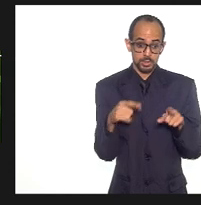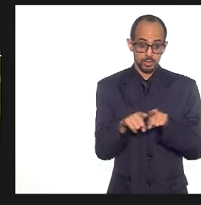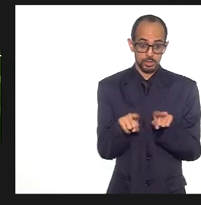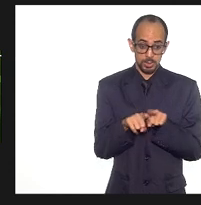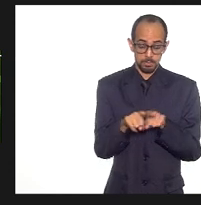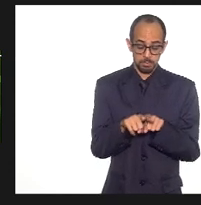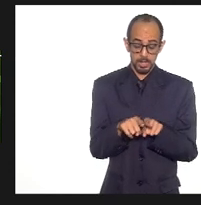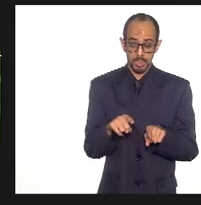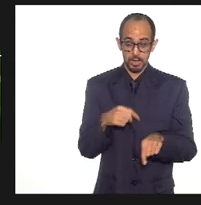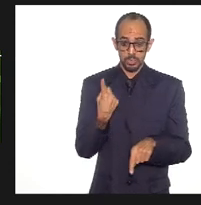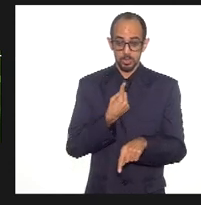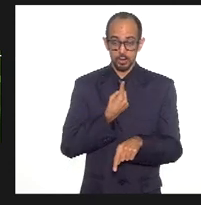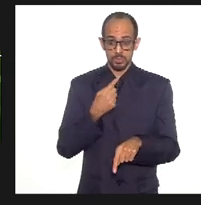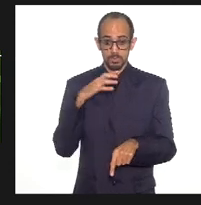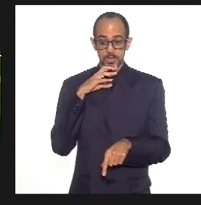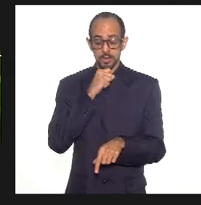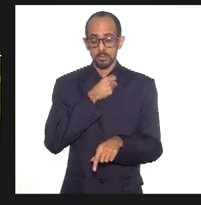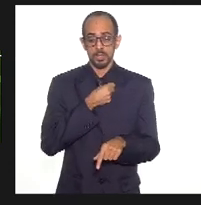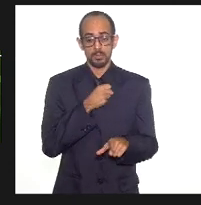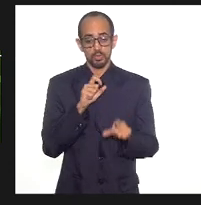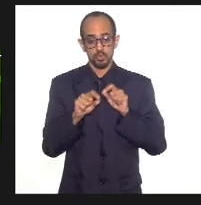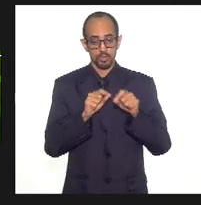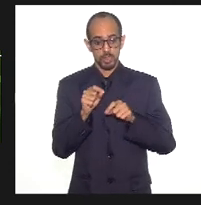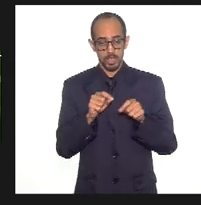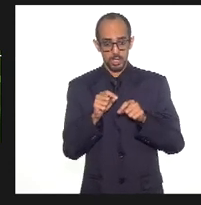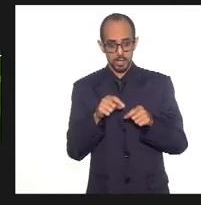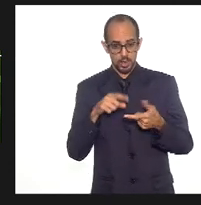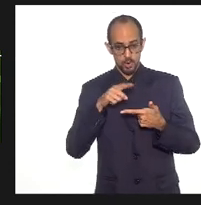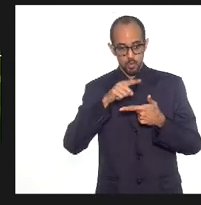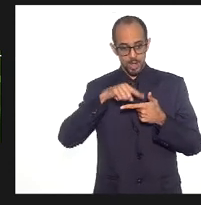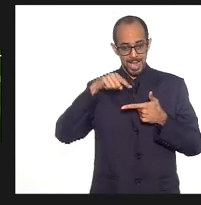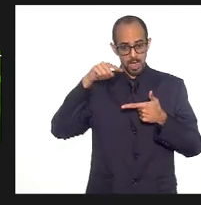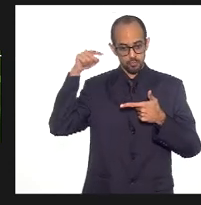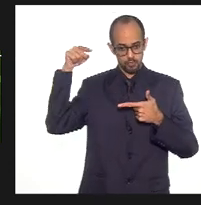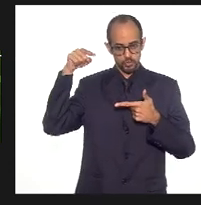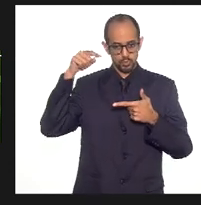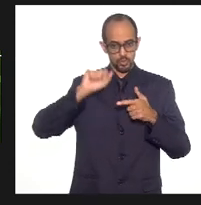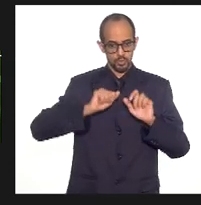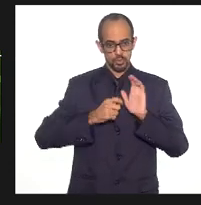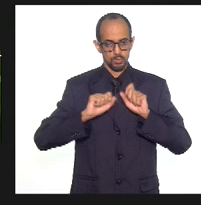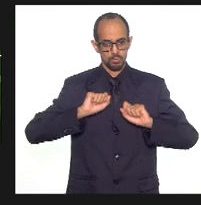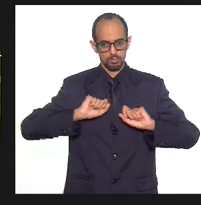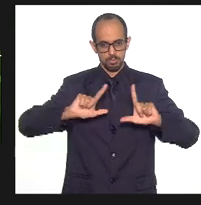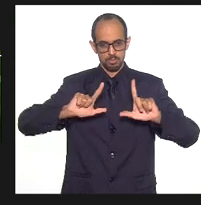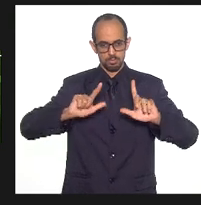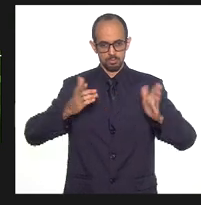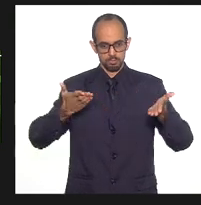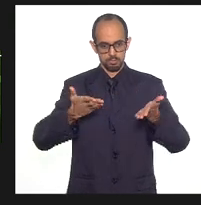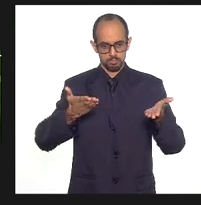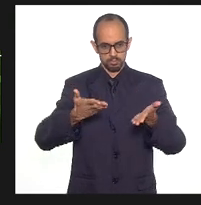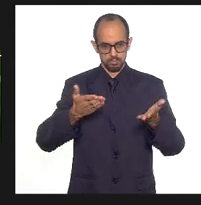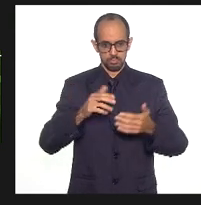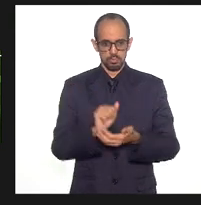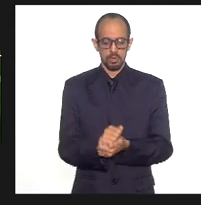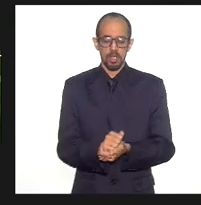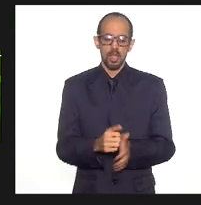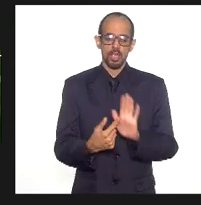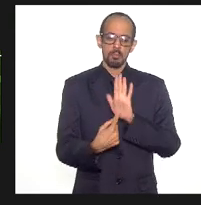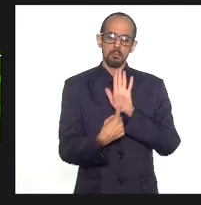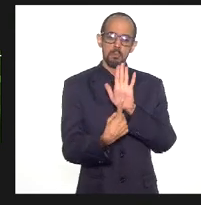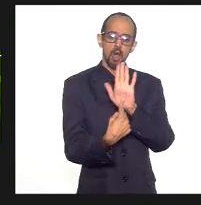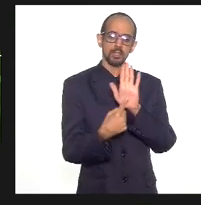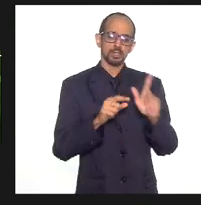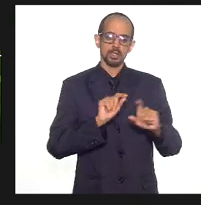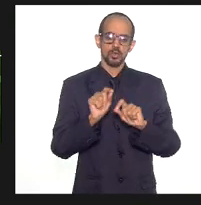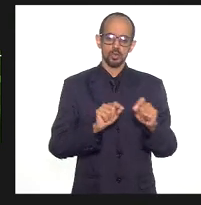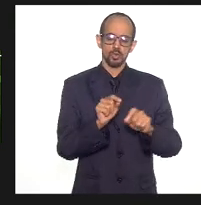essa informação ela está condizente com o gráfico disponível no painel dinâmico da ANP, que mostra, no período